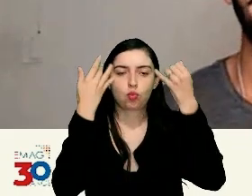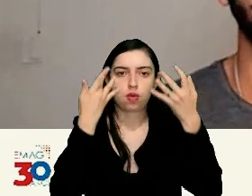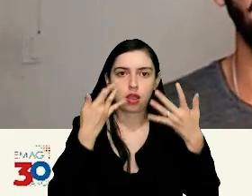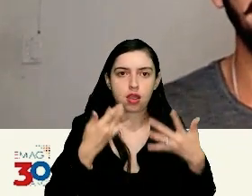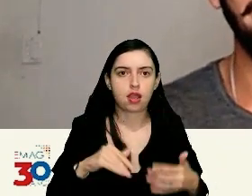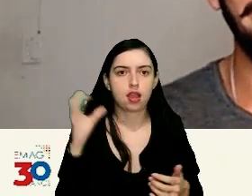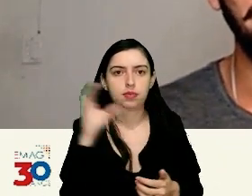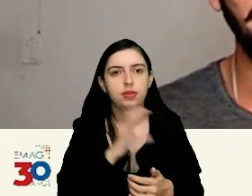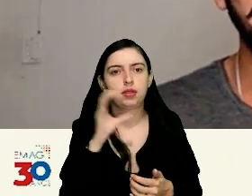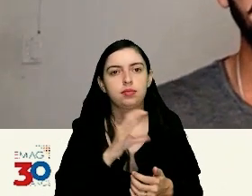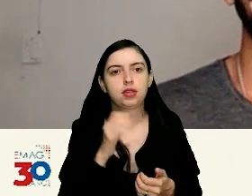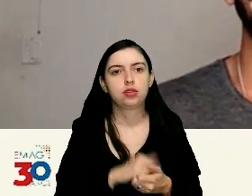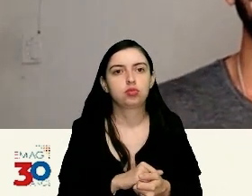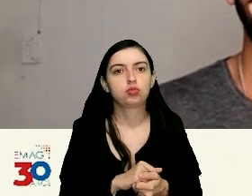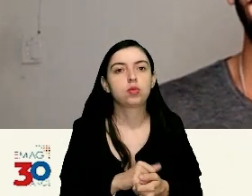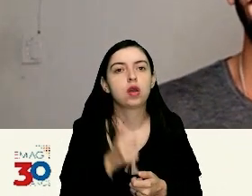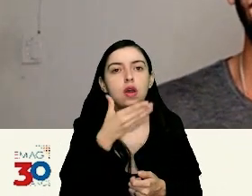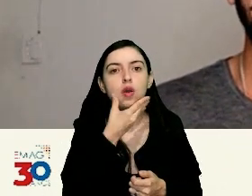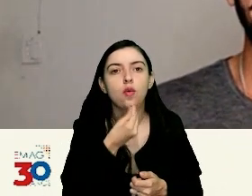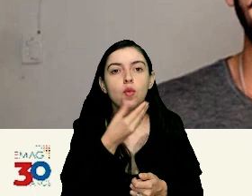Eu sou um homem branco,